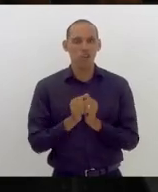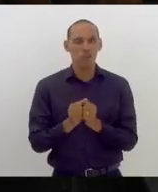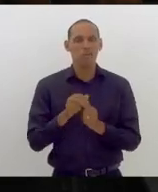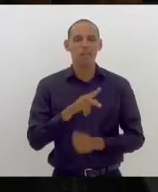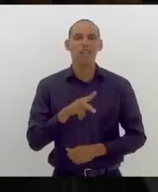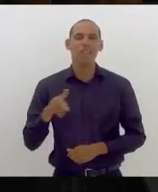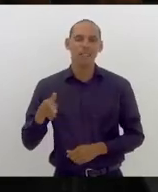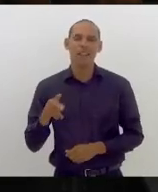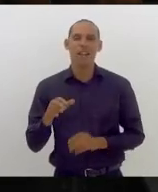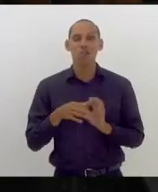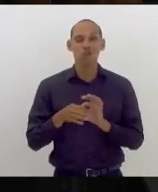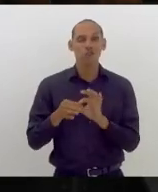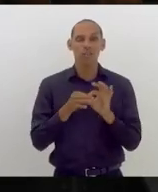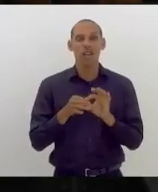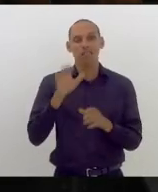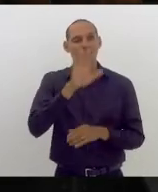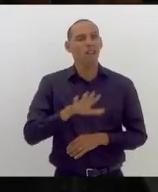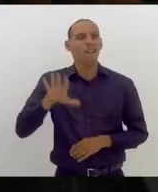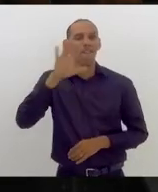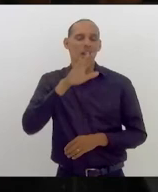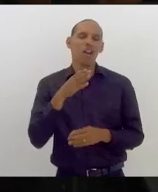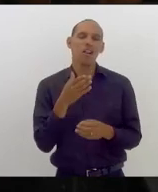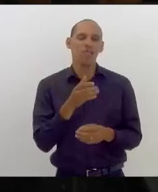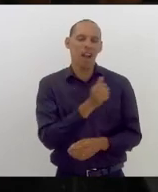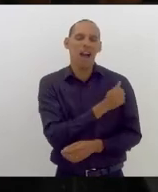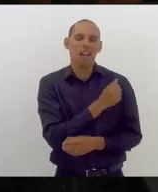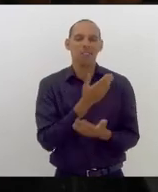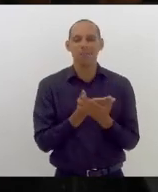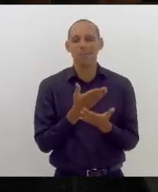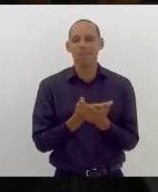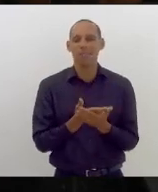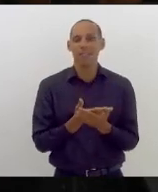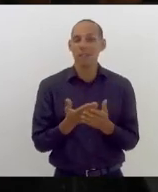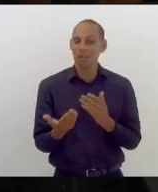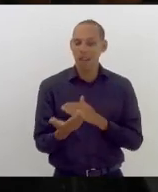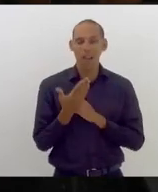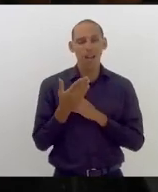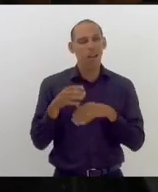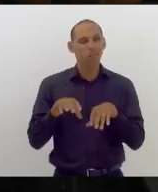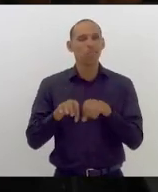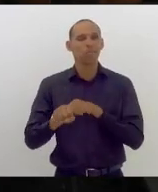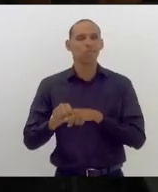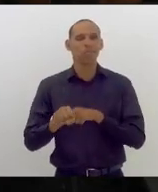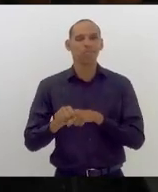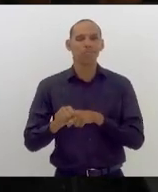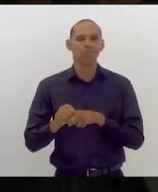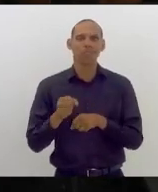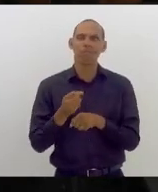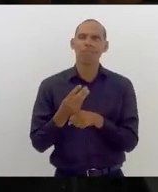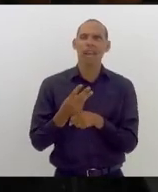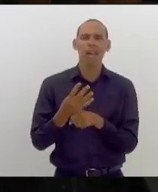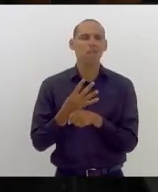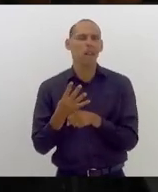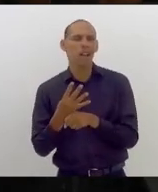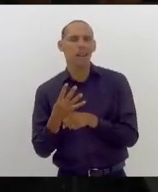essas figuras foram, sem dúvida nenhuma, para a minha formação, alguns